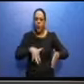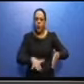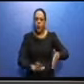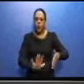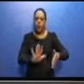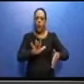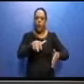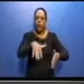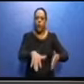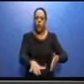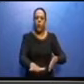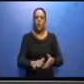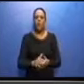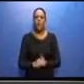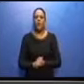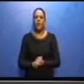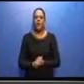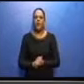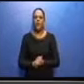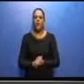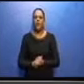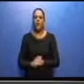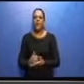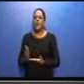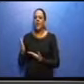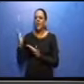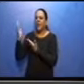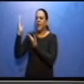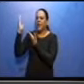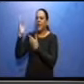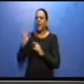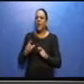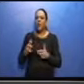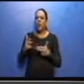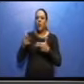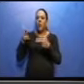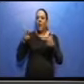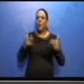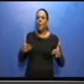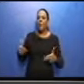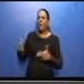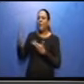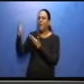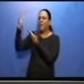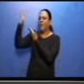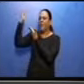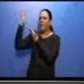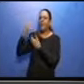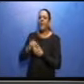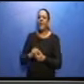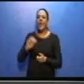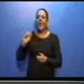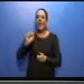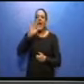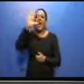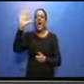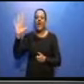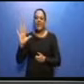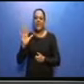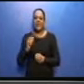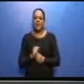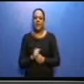mapa, né, que ele tem por título Ásia, os tipos de clima, e aqui nós temos nas legendas, né, os climas,